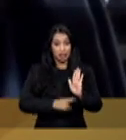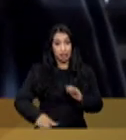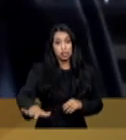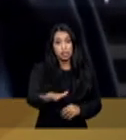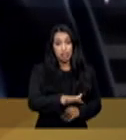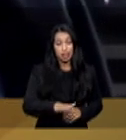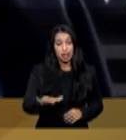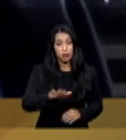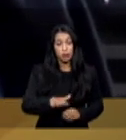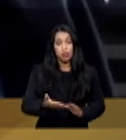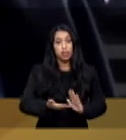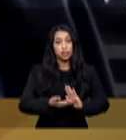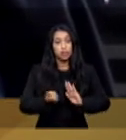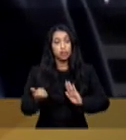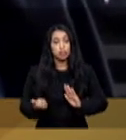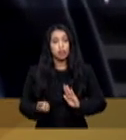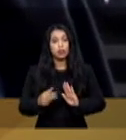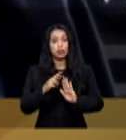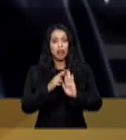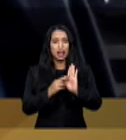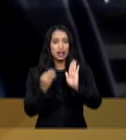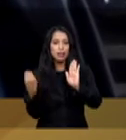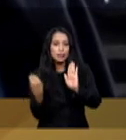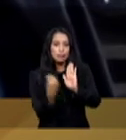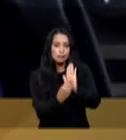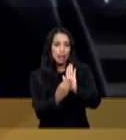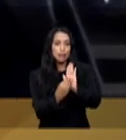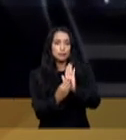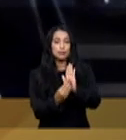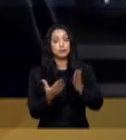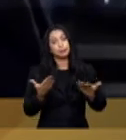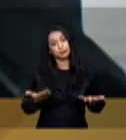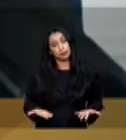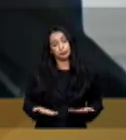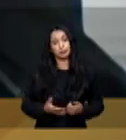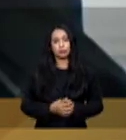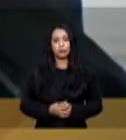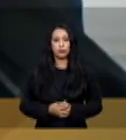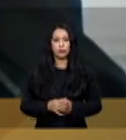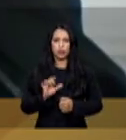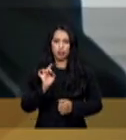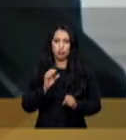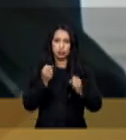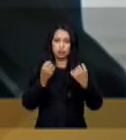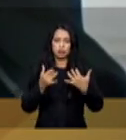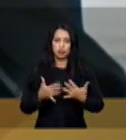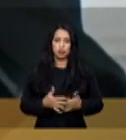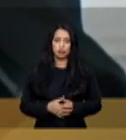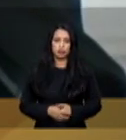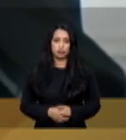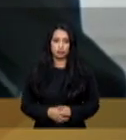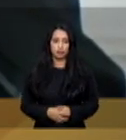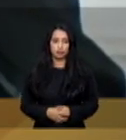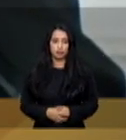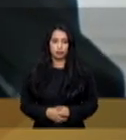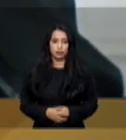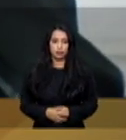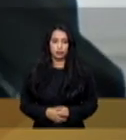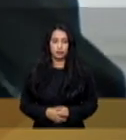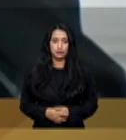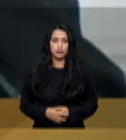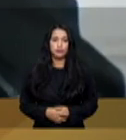da queda da regra específica. Era esse o ponto, presidente. Presidente, só para contribuir aqui com